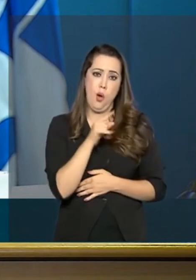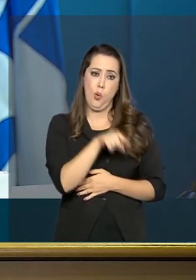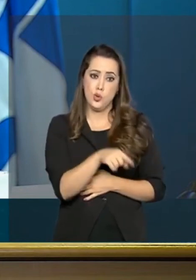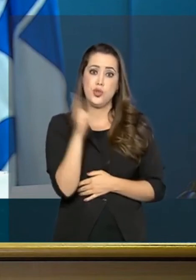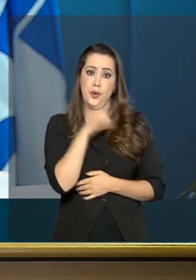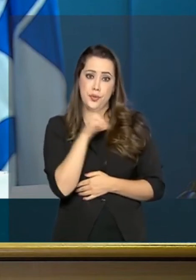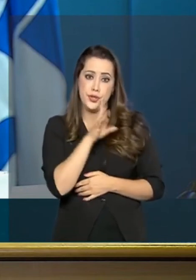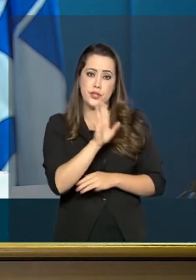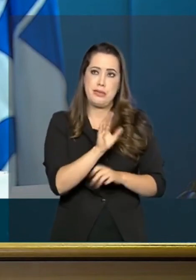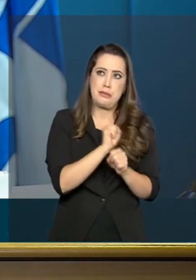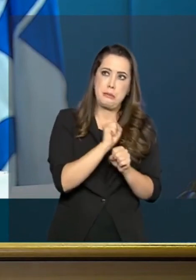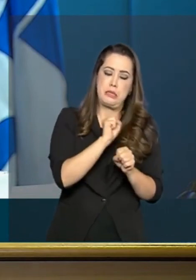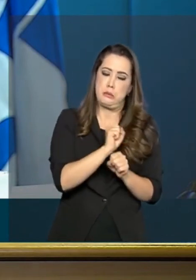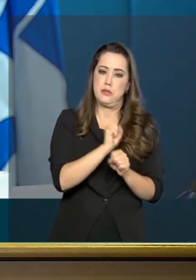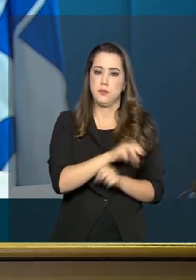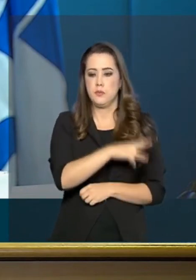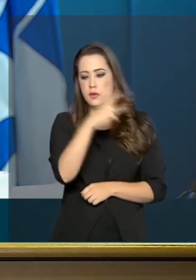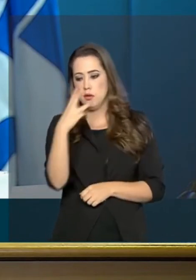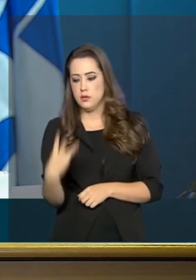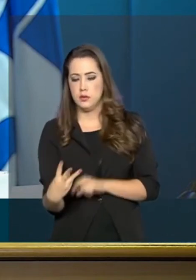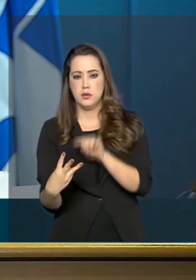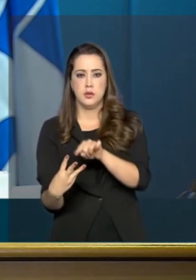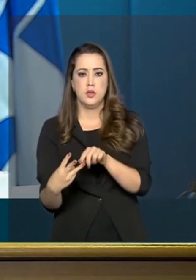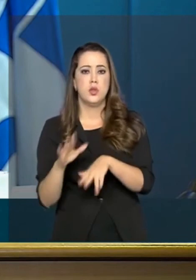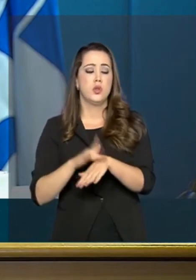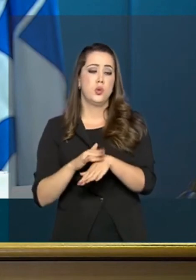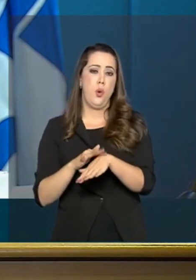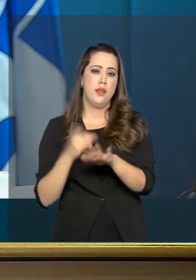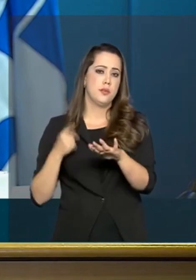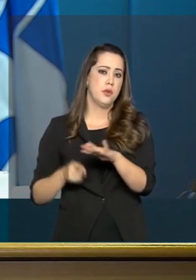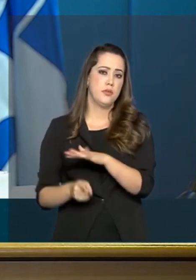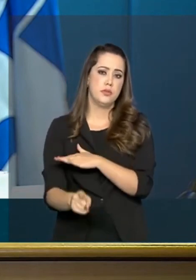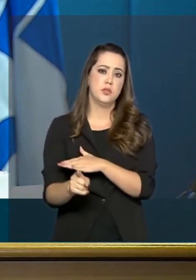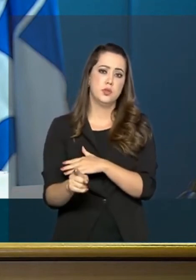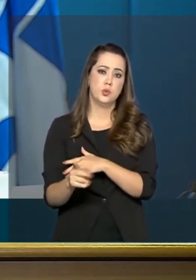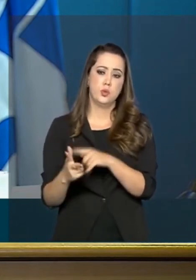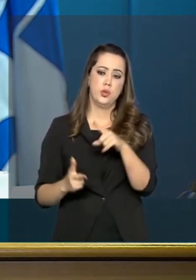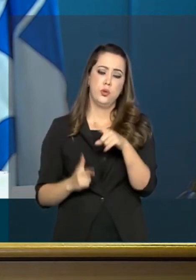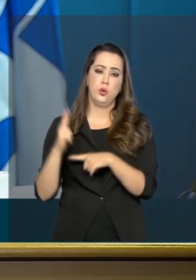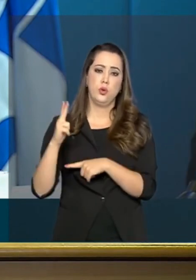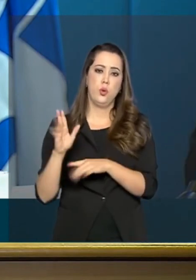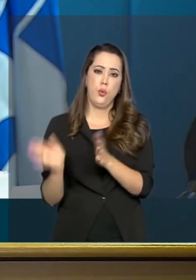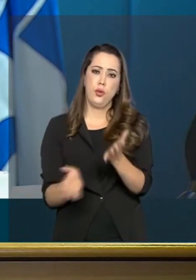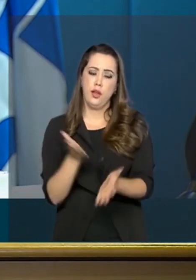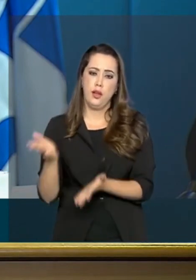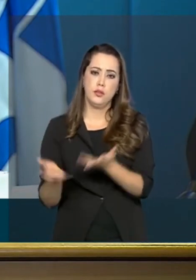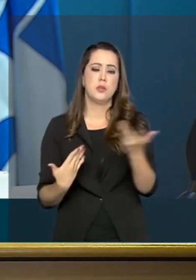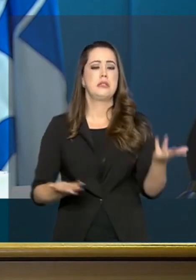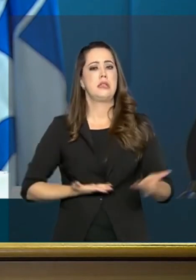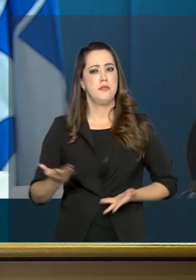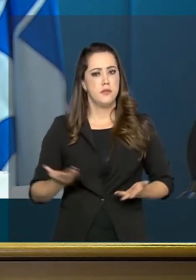urgência. A terceira onda se refere aos doentes crônicos que tiveram a interrupção dos seus tratamentos, serviços que